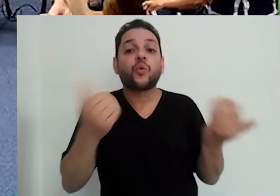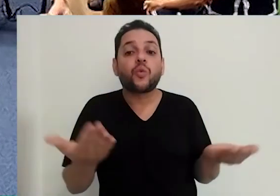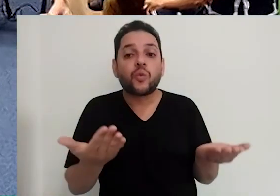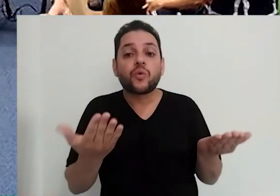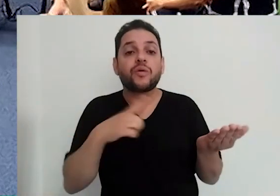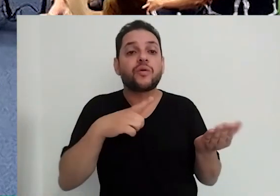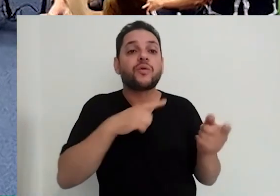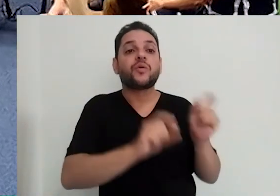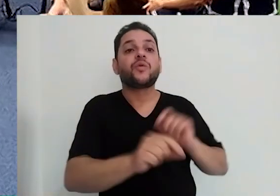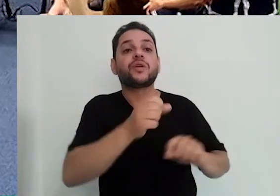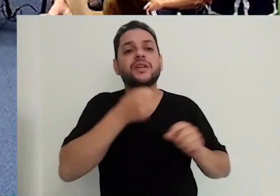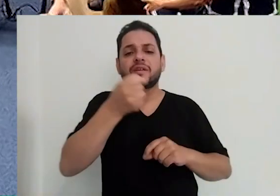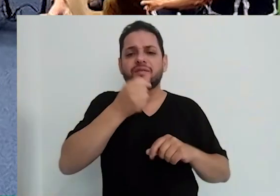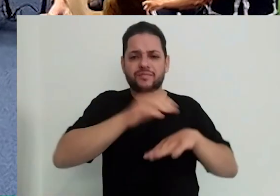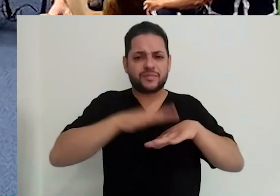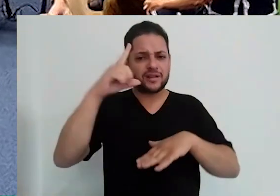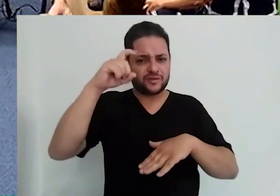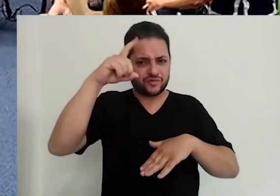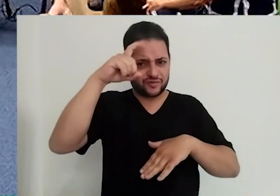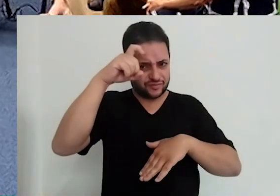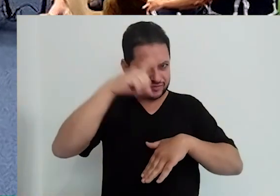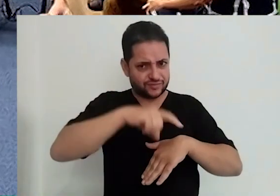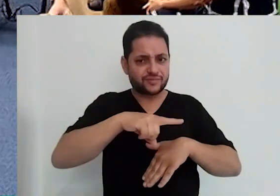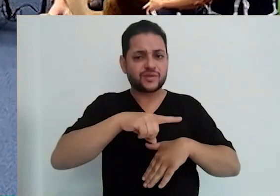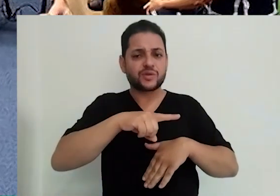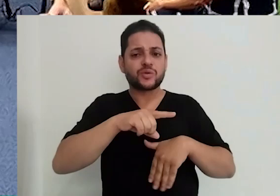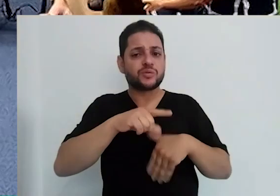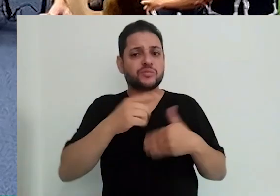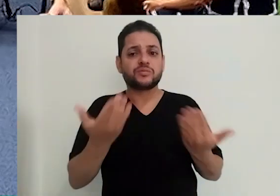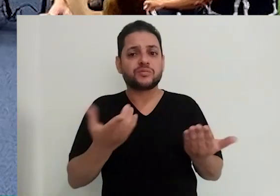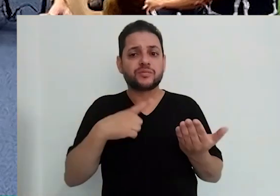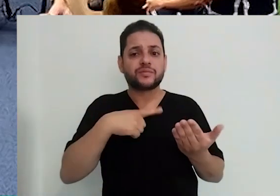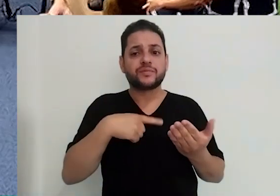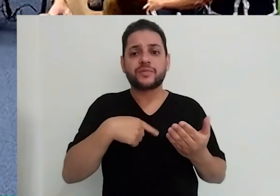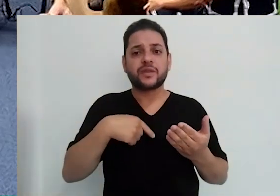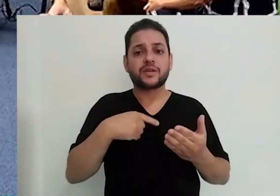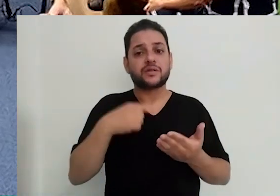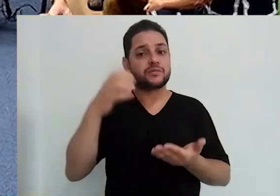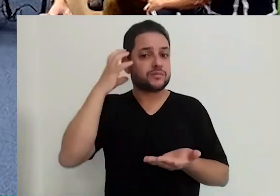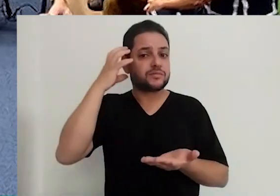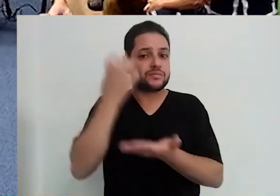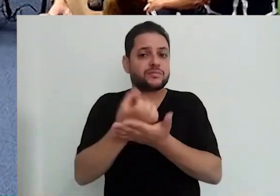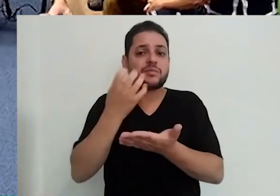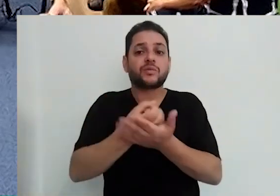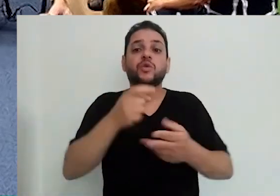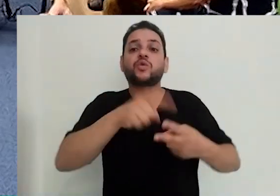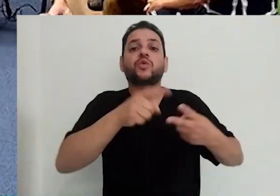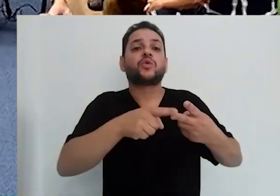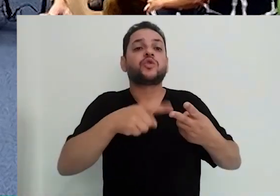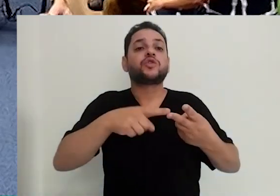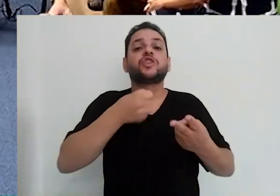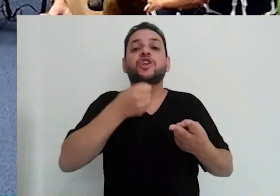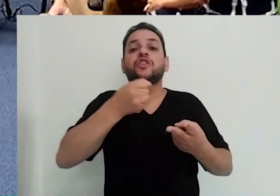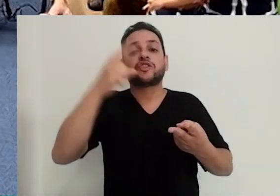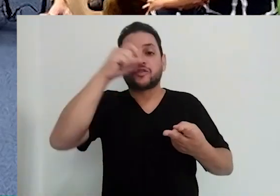entrevista mais difícil de fazer considerando os dois podcasts os dois os dois foram